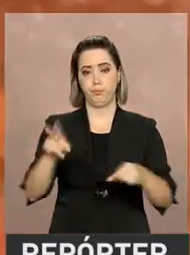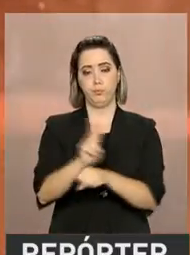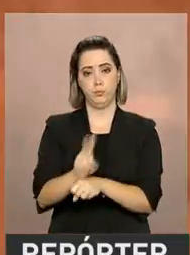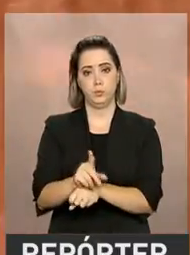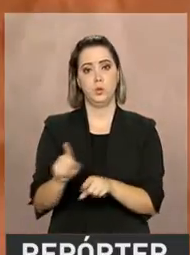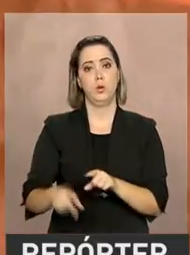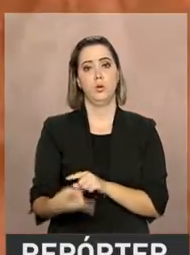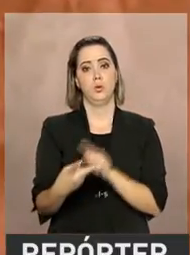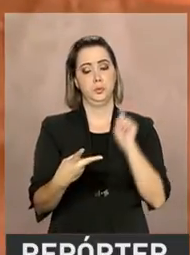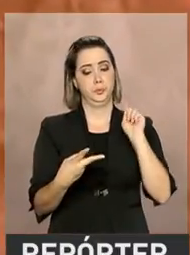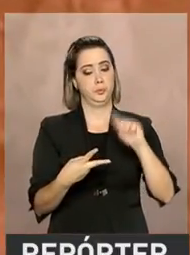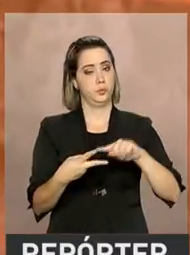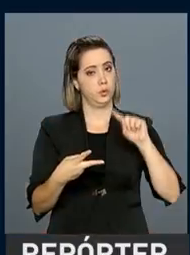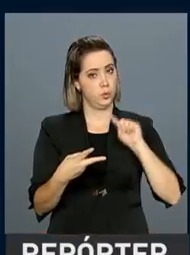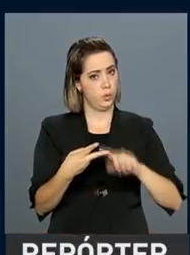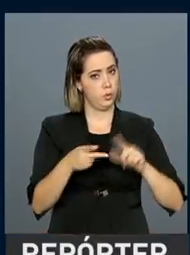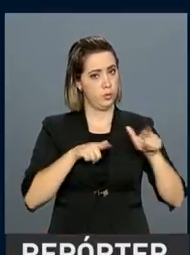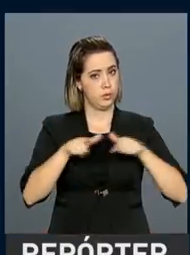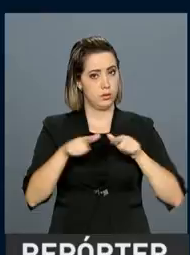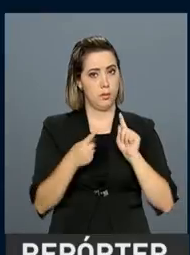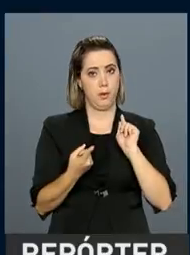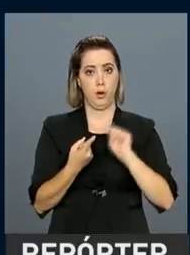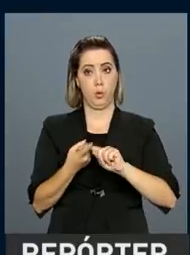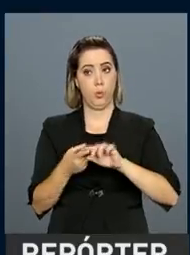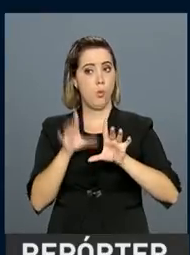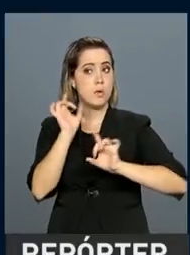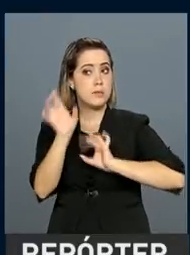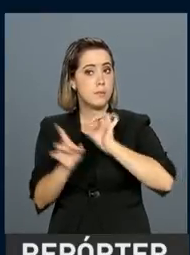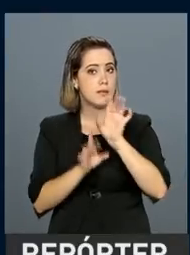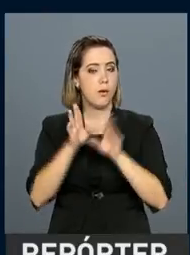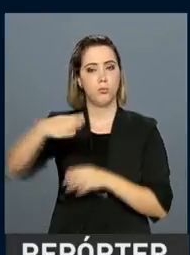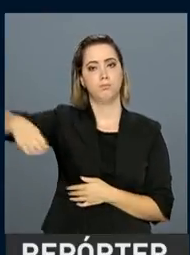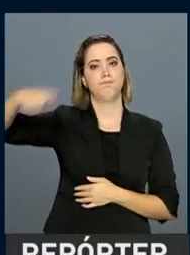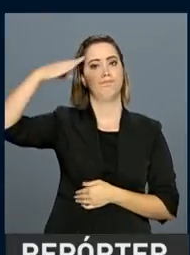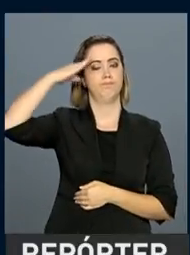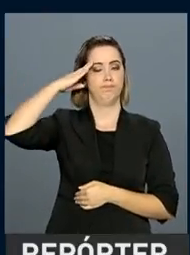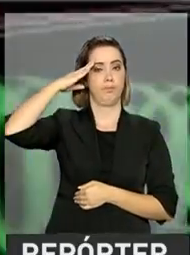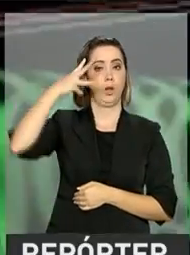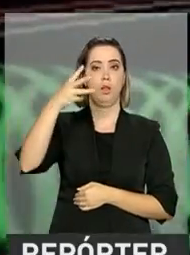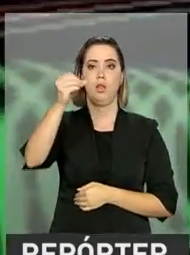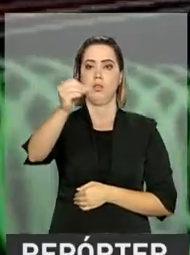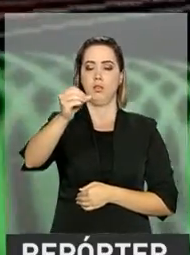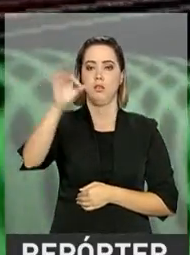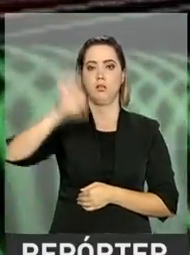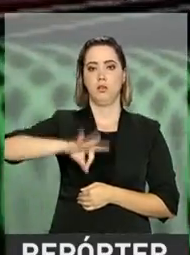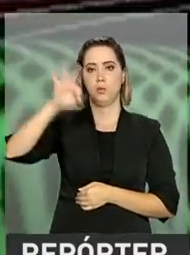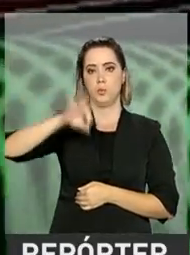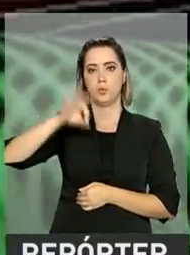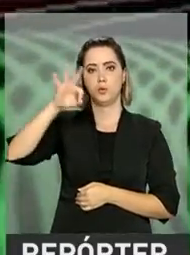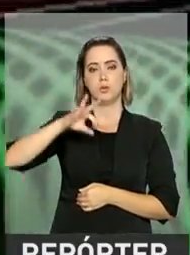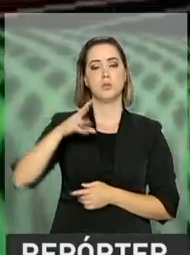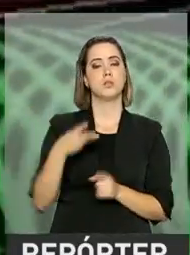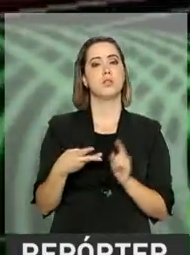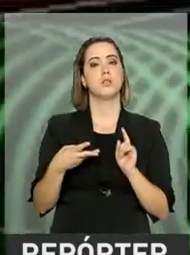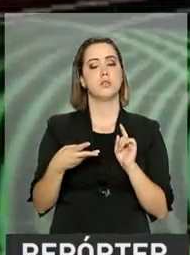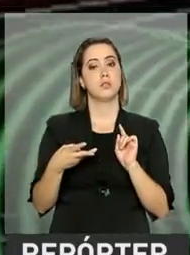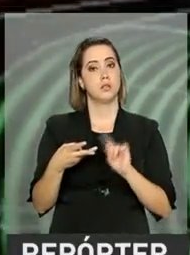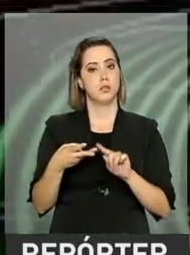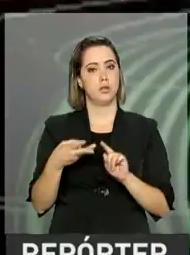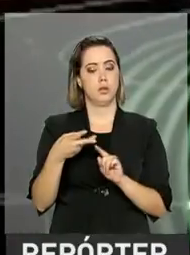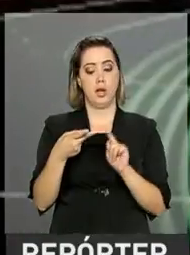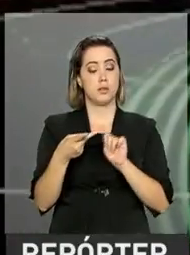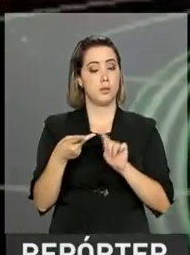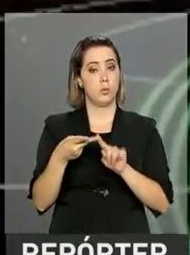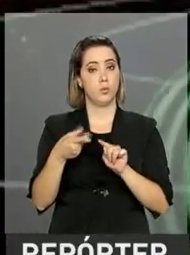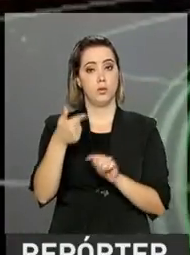uma destinada exclusivamente ao uso militar correspondente a 30% da capacidade do equipamento ea segunda com 70% será usada